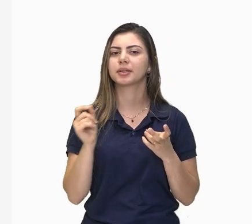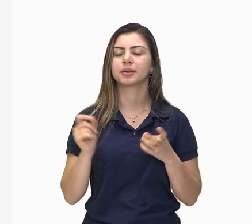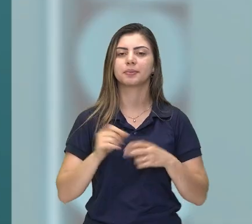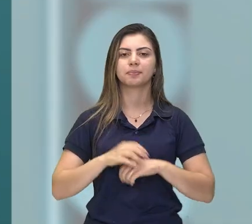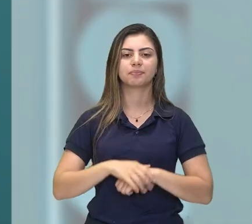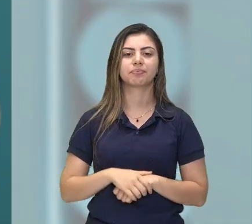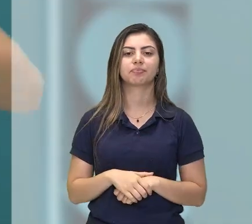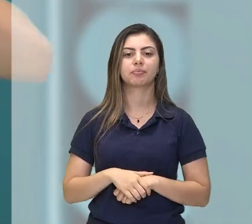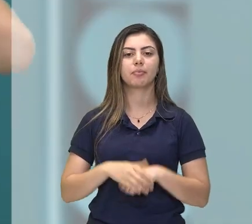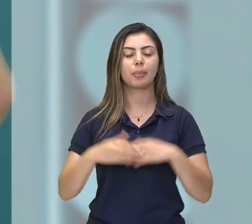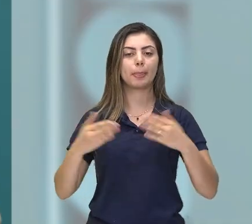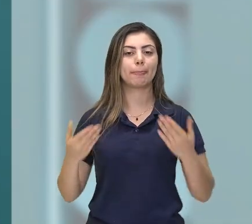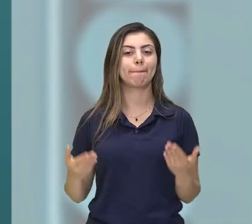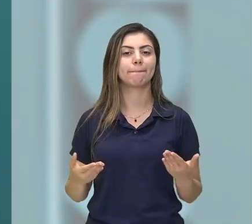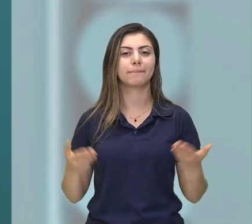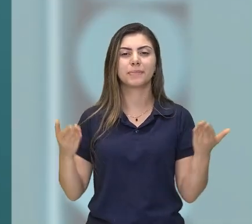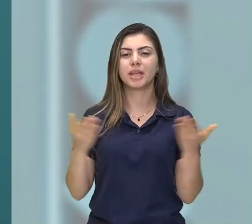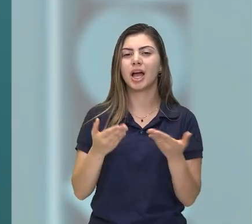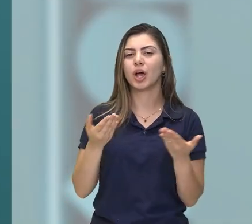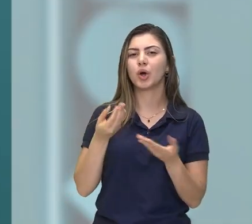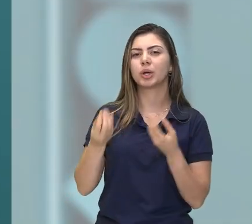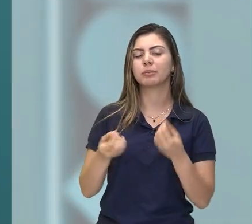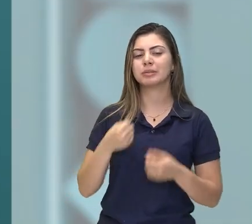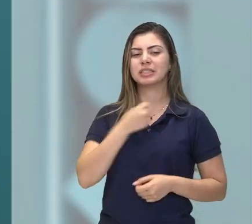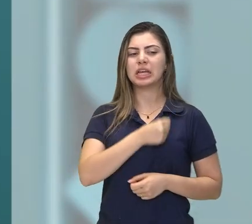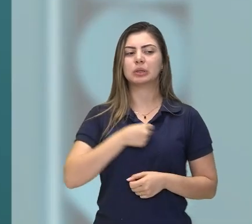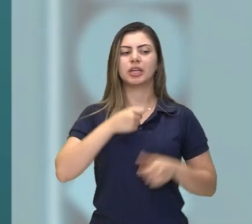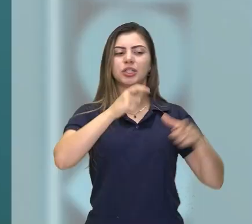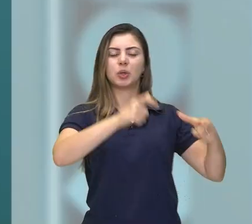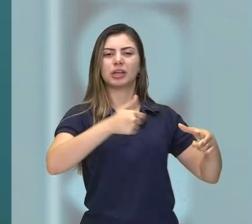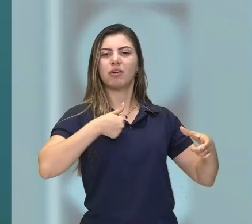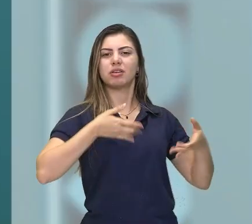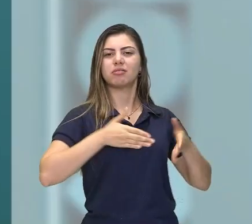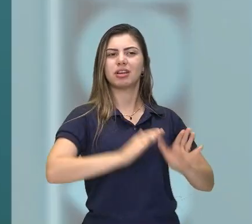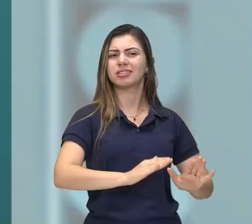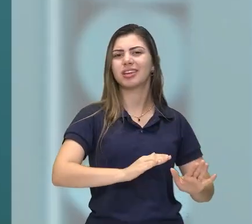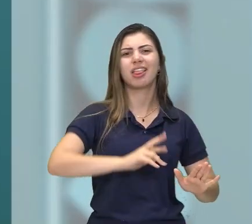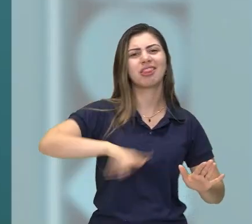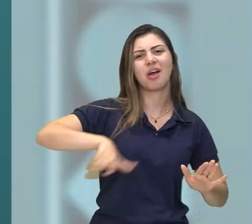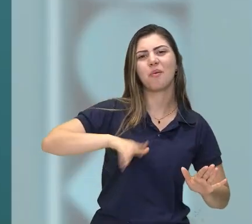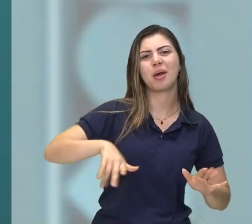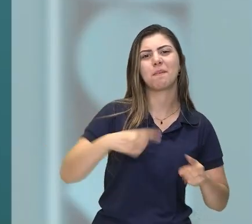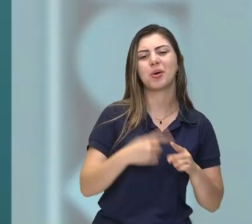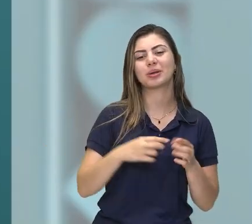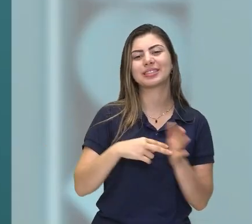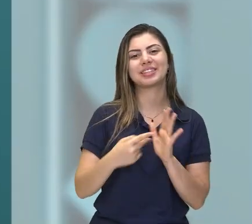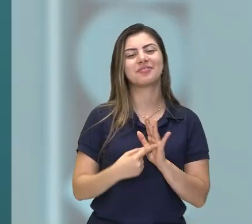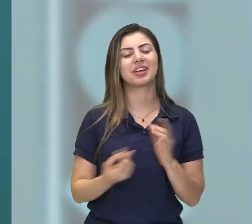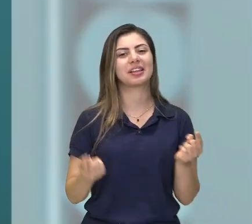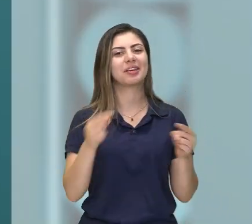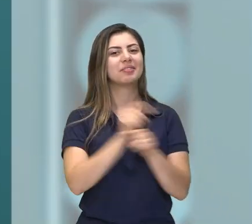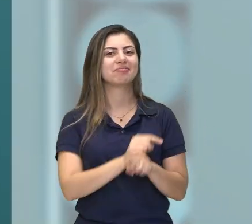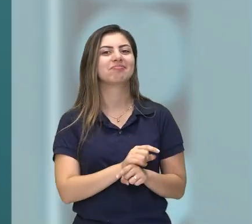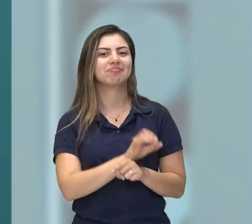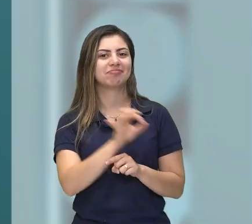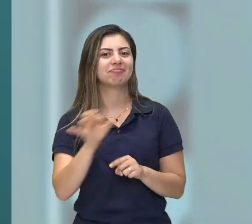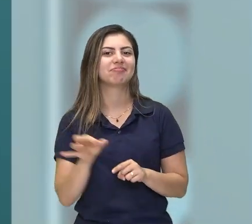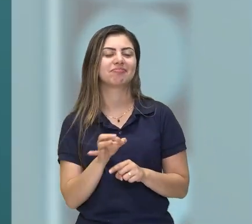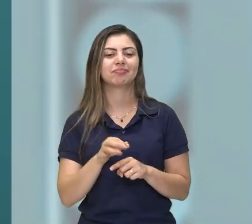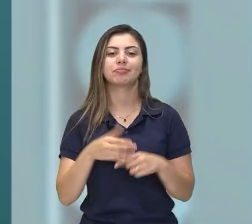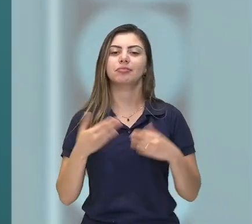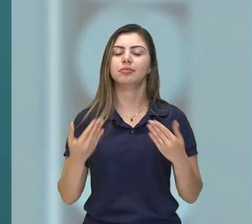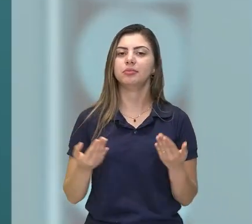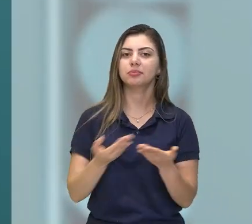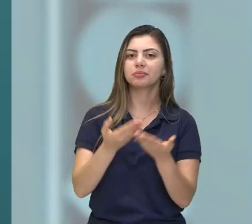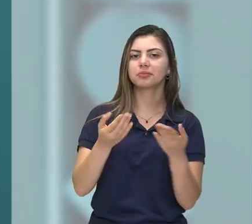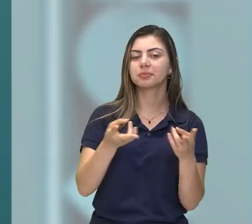que agora eu não sinto saudades da minha terra. O texto é totalmente contrário ao que foi exposto na Canção do Exílio. Então,